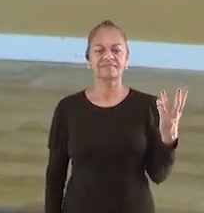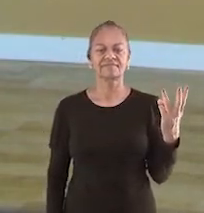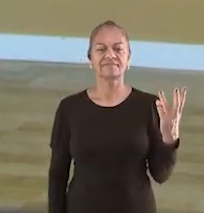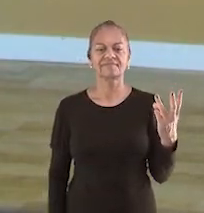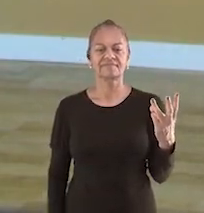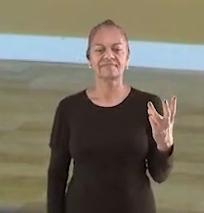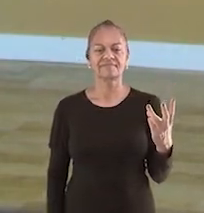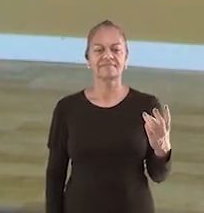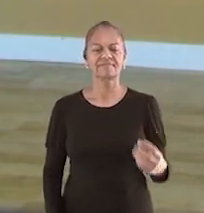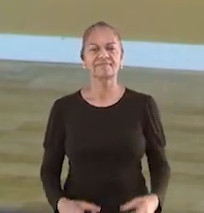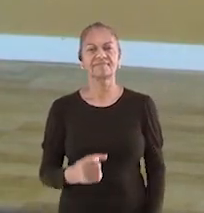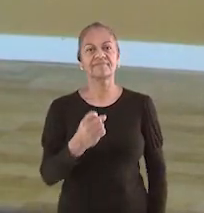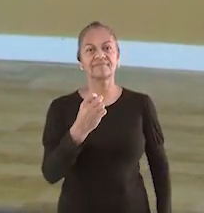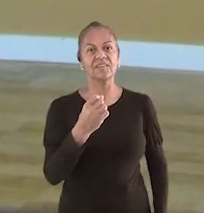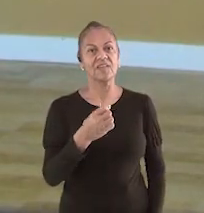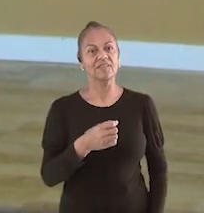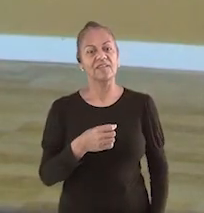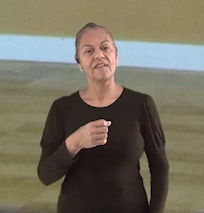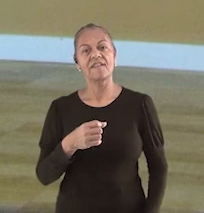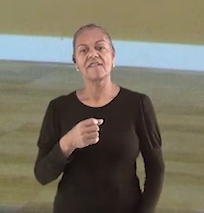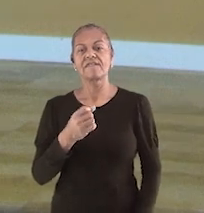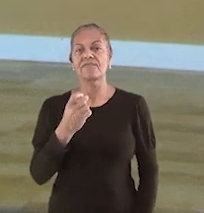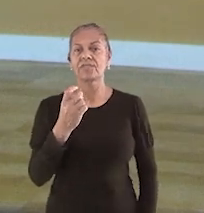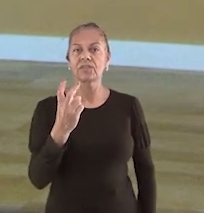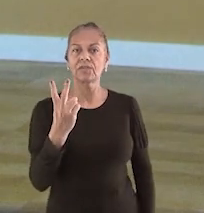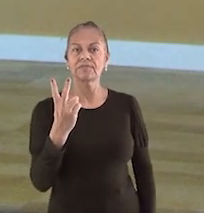Isso, 25.